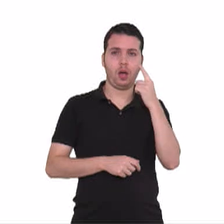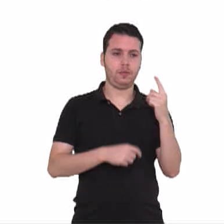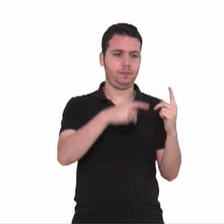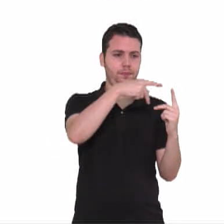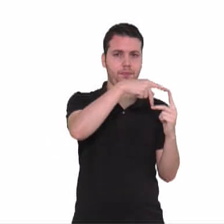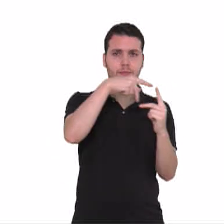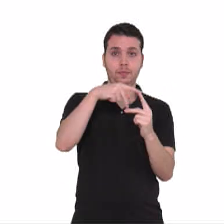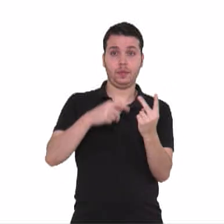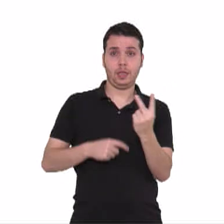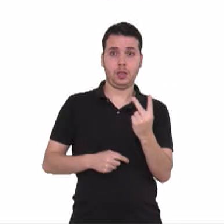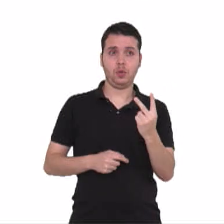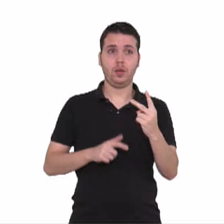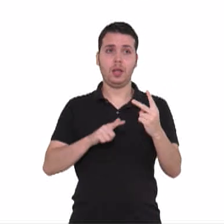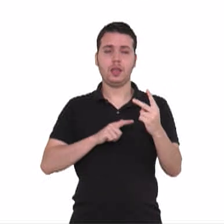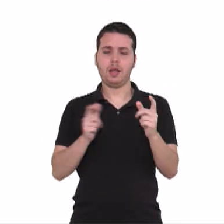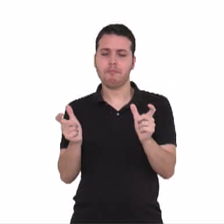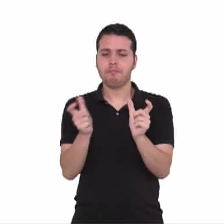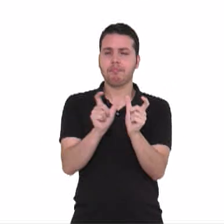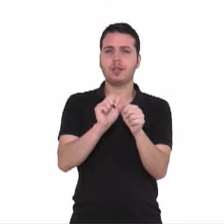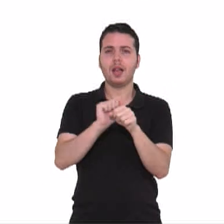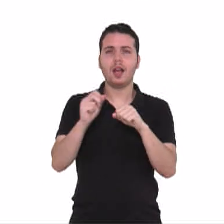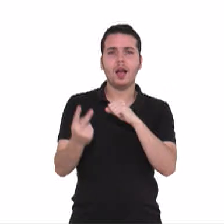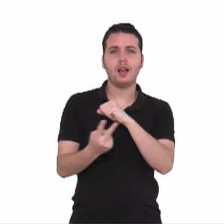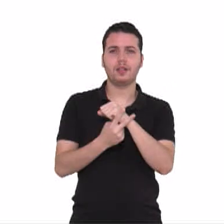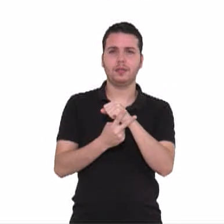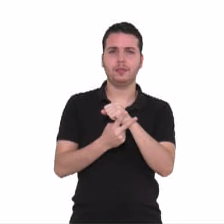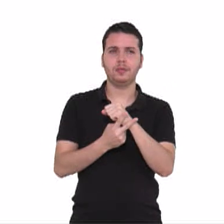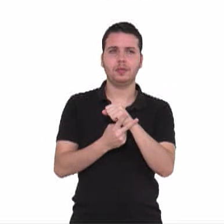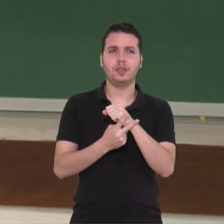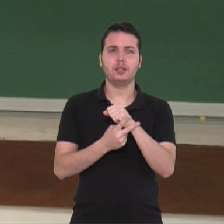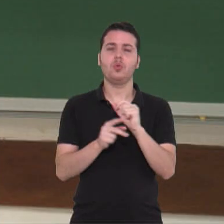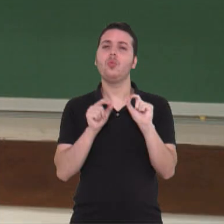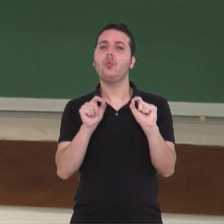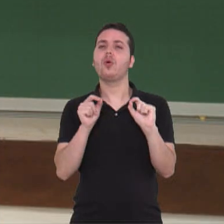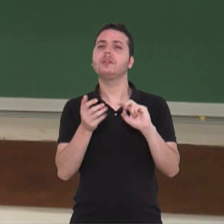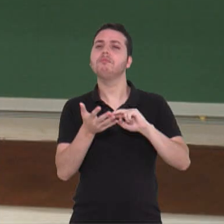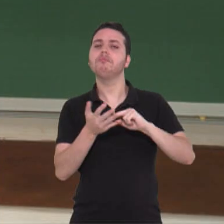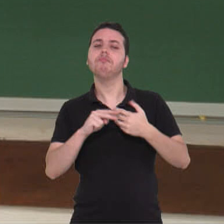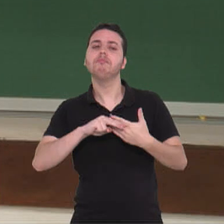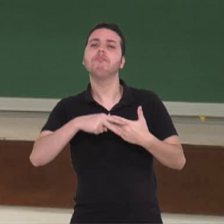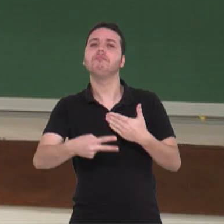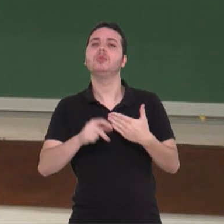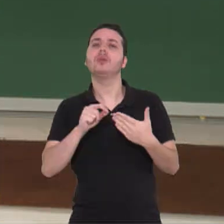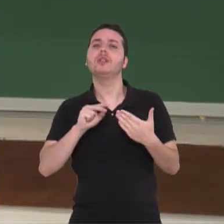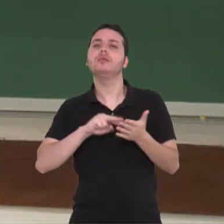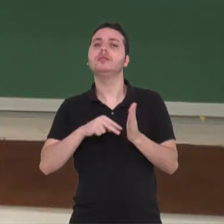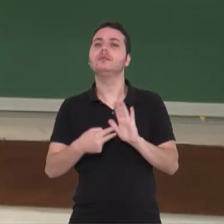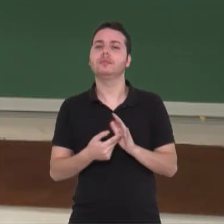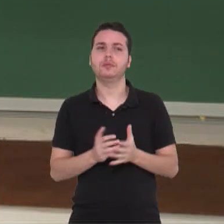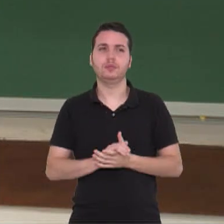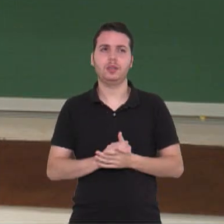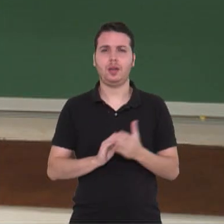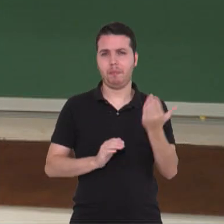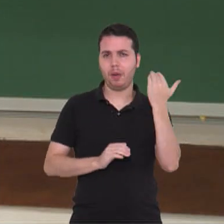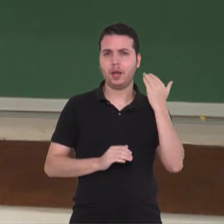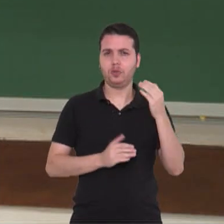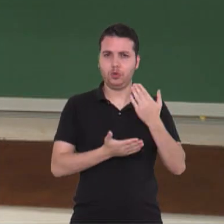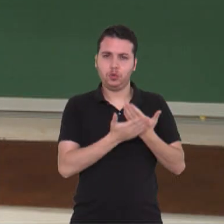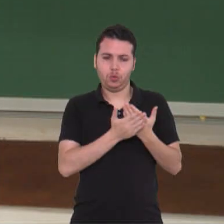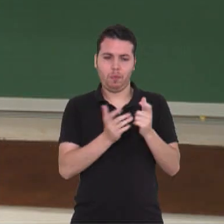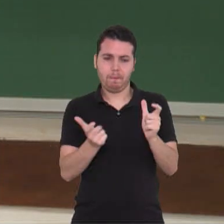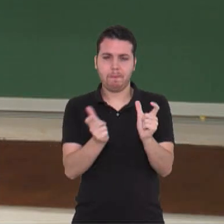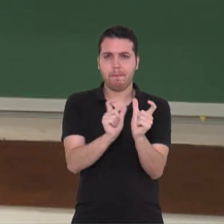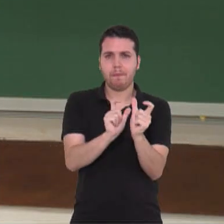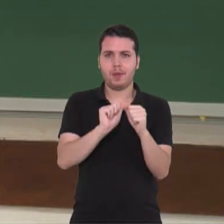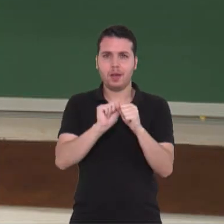quadrinho um adjunto adverbial e indique a circunstância expressa por ele. Lembra que nós vimos várias aulas do adjunto adverbial? Então eu